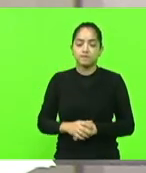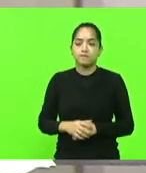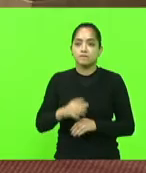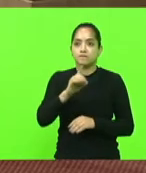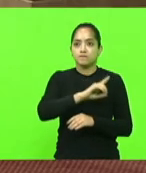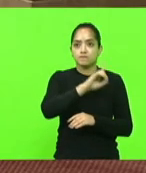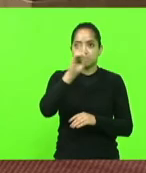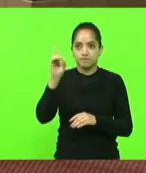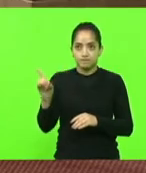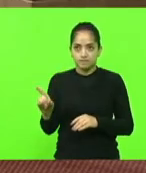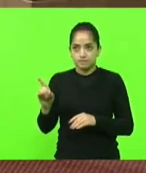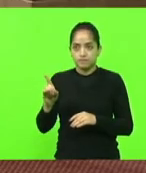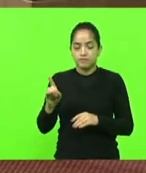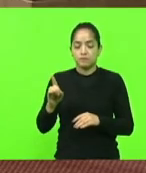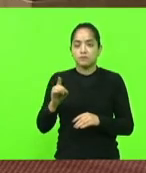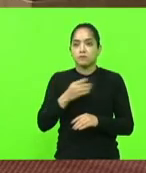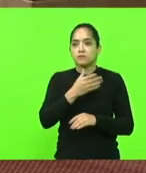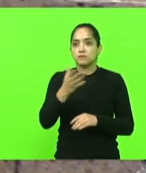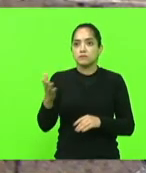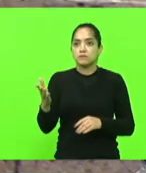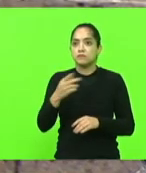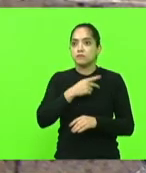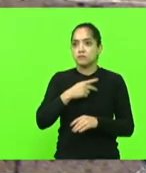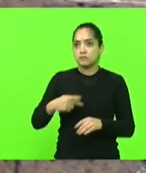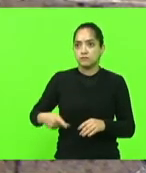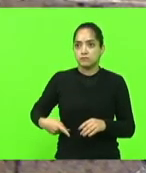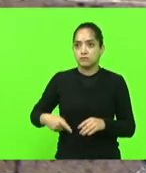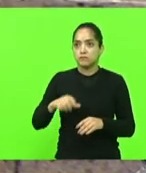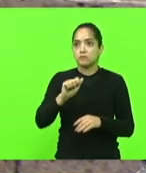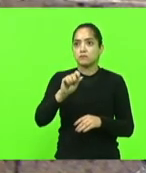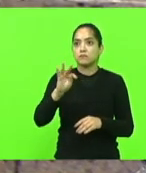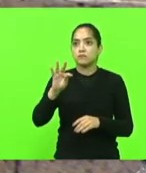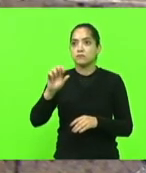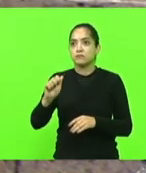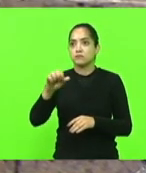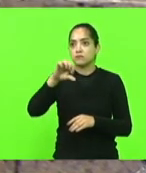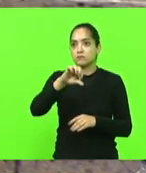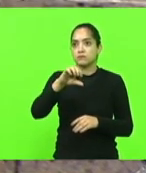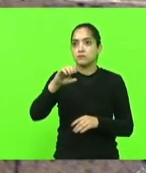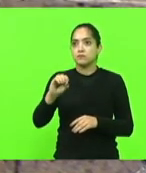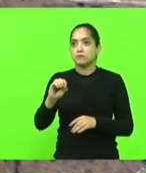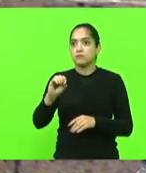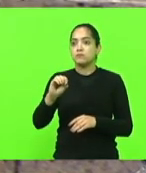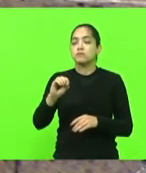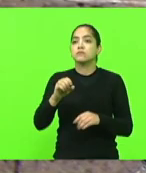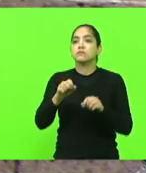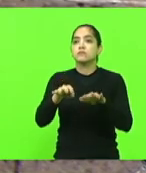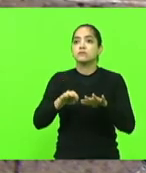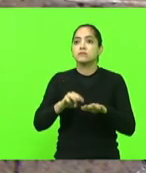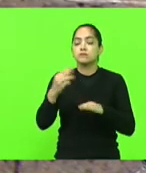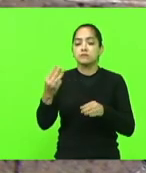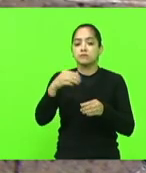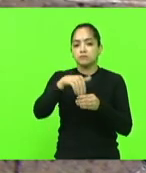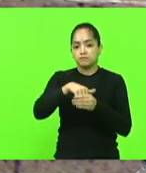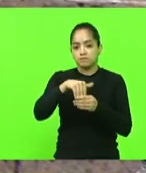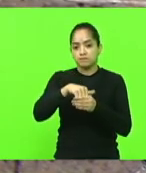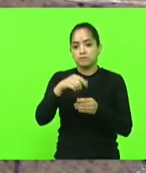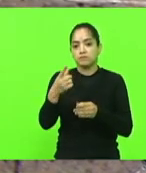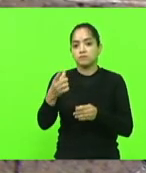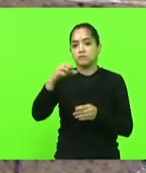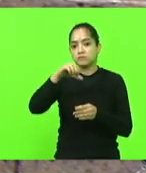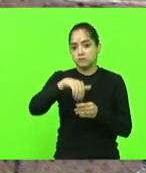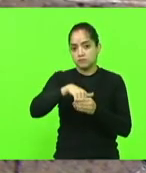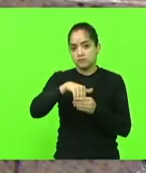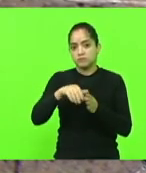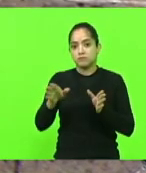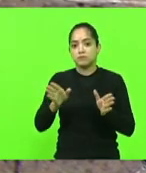dia, senhor presidente. Bom dia, senhores deputados e deputadas. Ata da 90ª sessão ordinária da 3ª sessão legislativa da 19ª legislatura